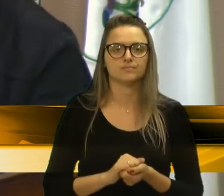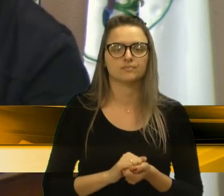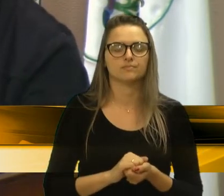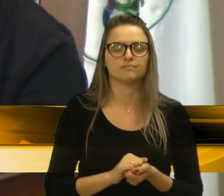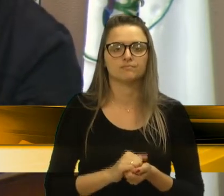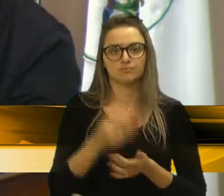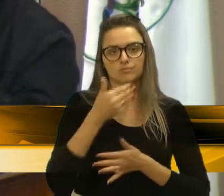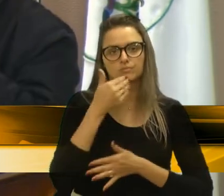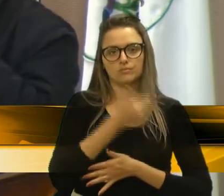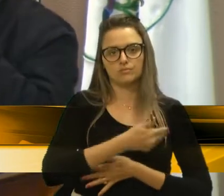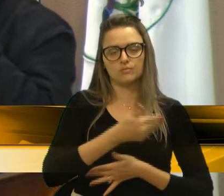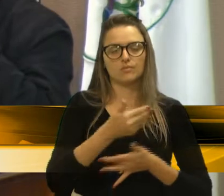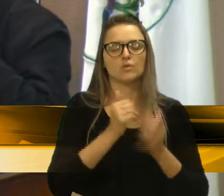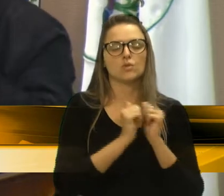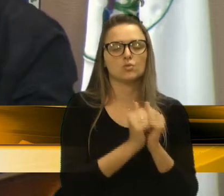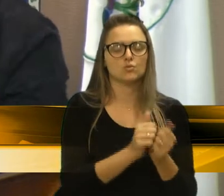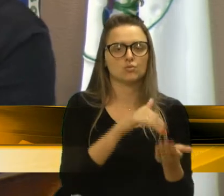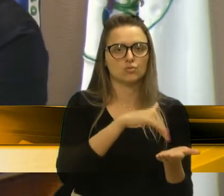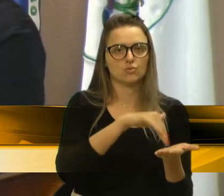administrativo, né, junto à secretária.